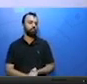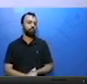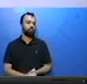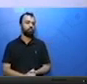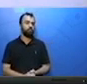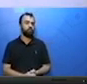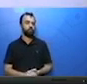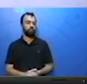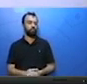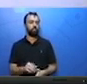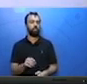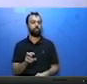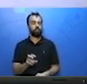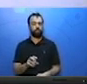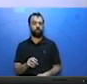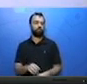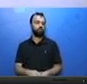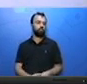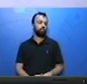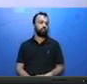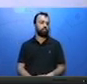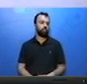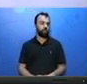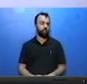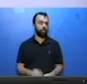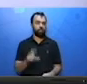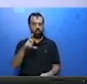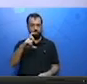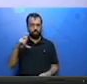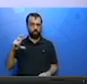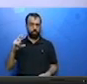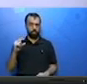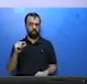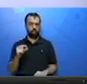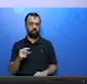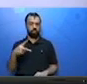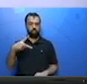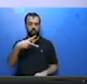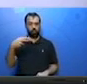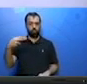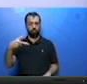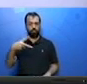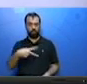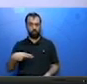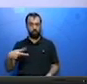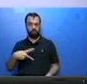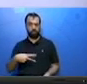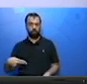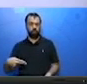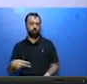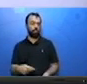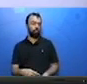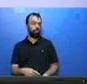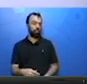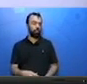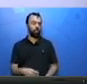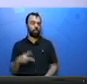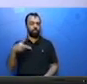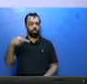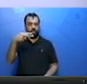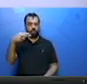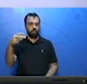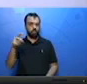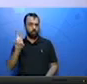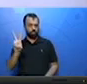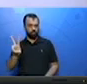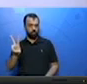5 dividido por 5 dá 1. Agora eu separo de dois números iguais. Então, 2, 2, que